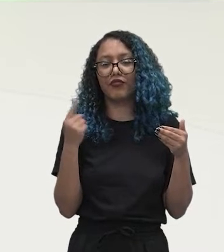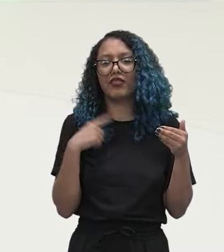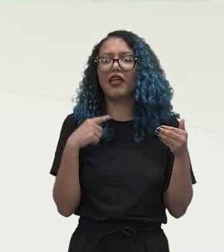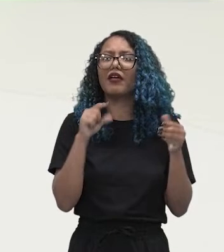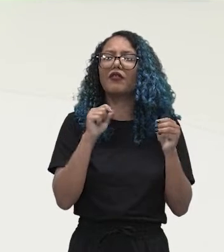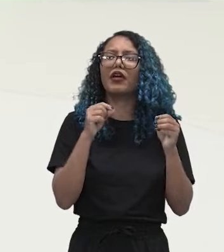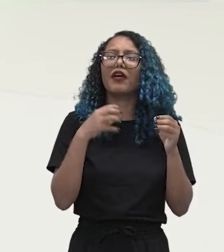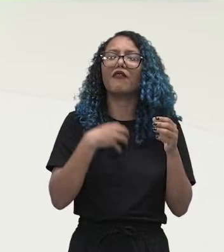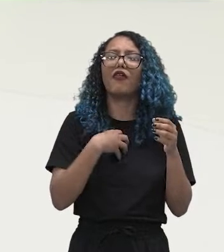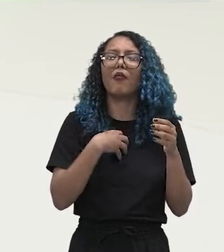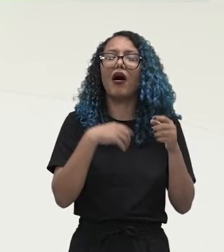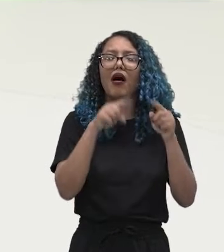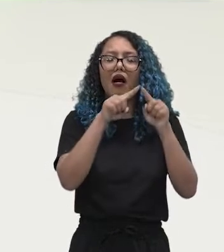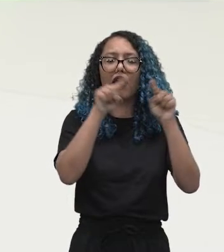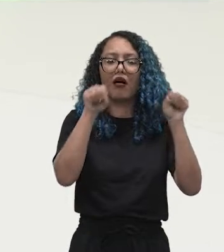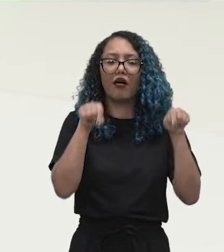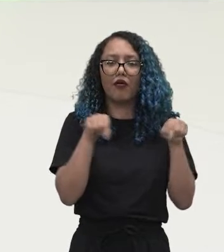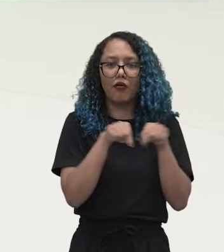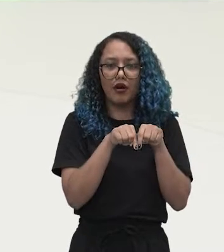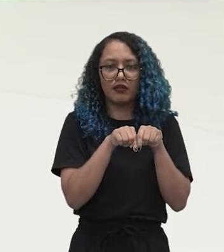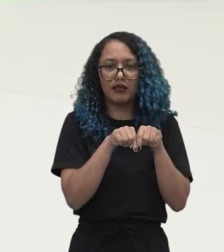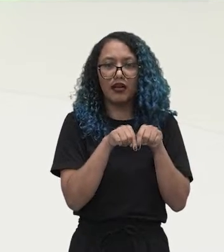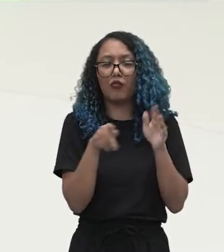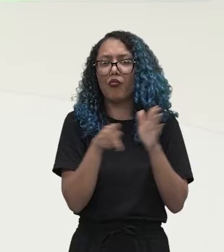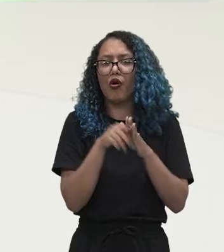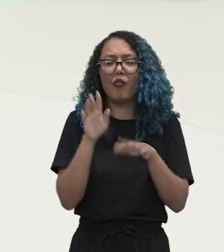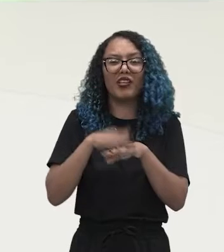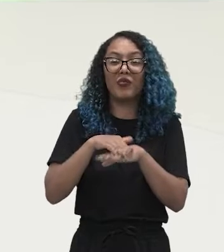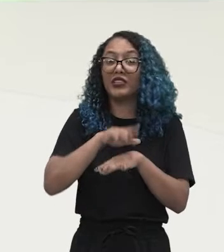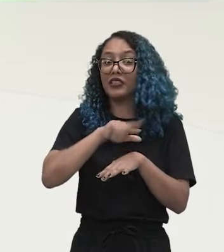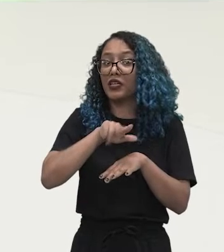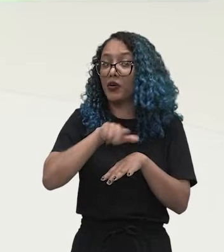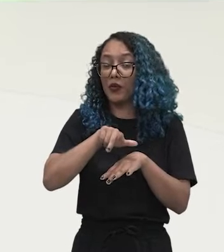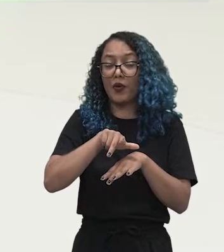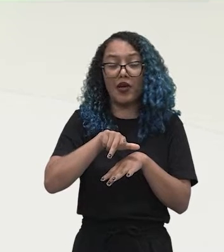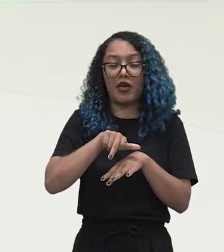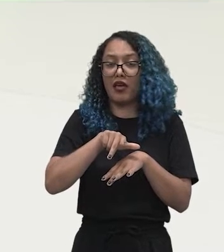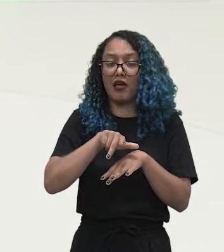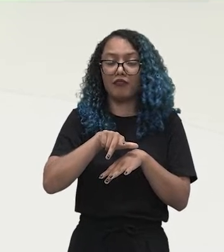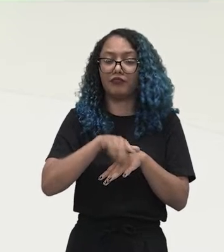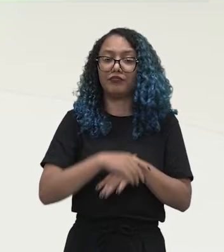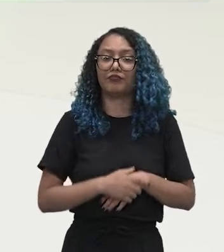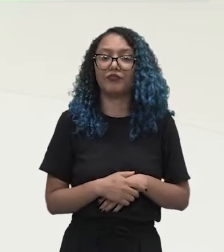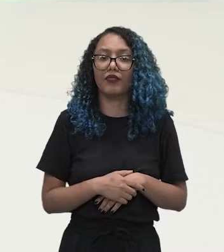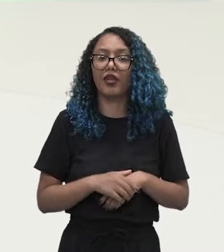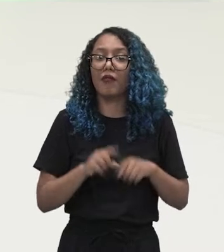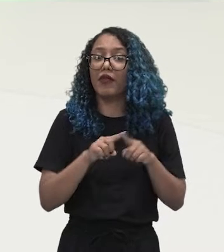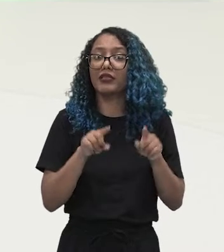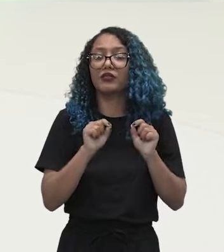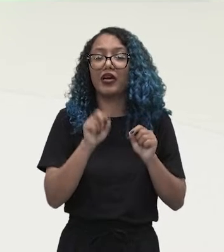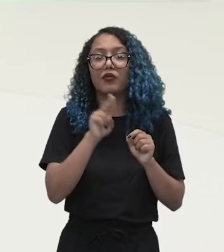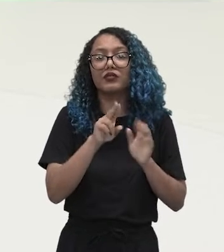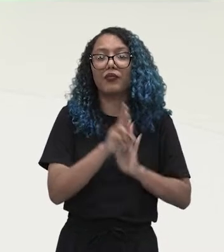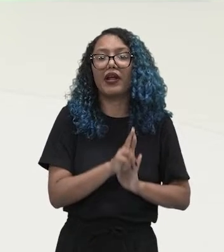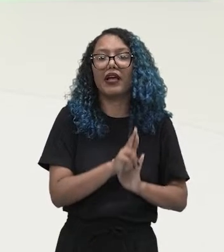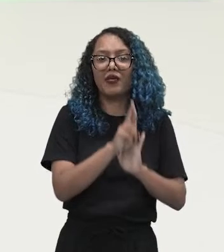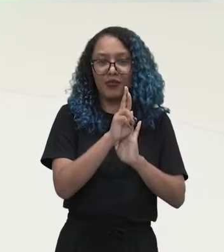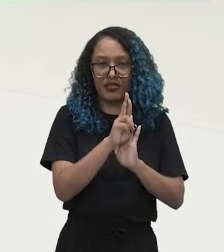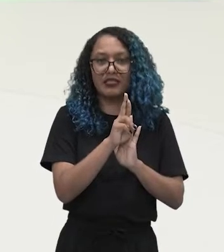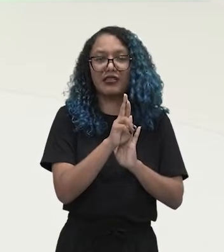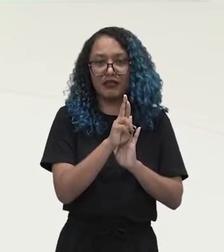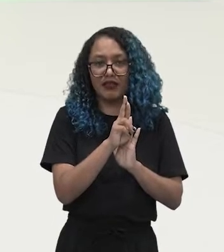quadrado. Não é um quadrado, não é aquilo que a gente é acostumado a ver na matemática. Lembrando que isso aqui é a fórmula